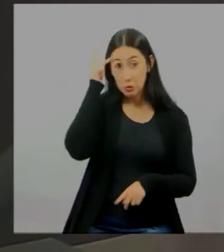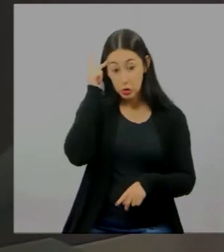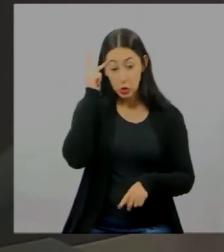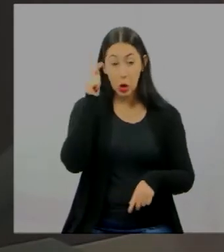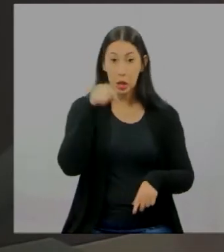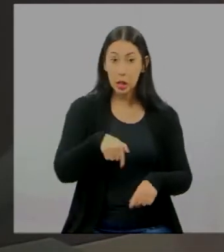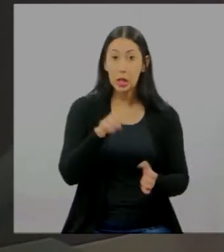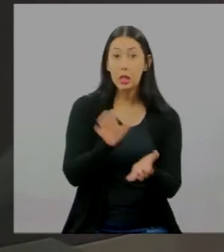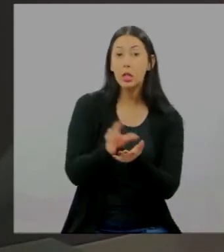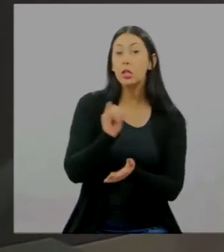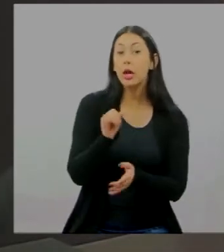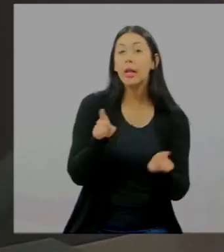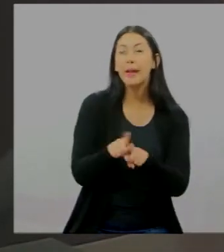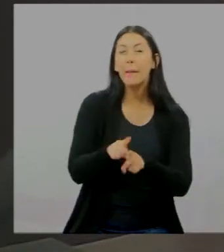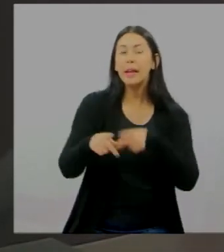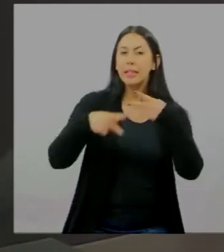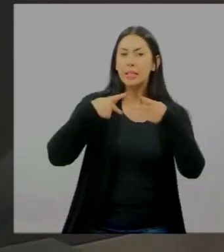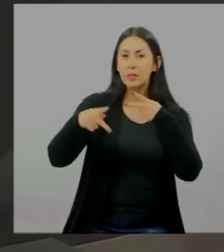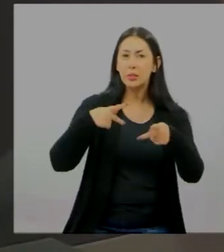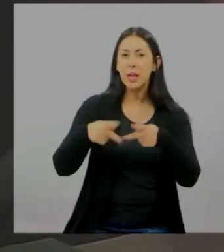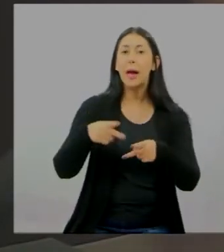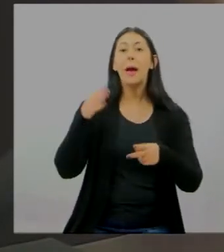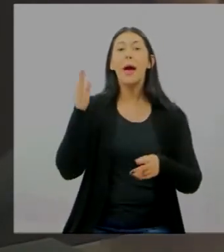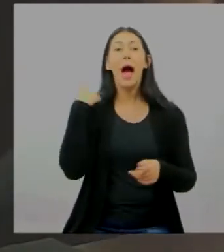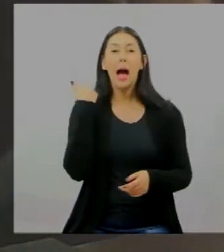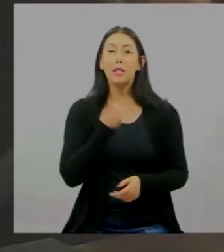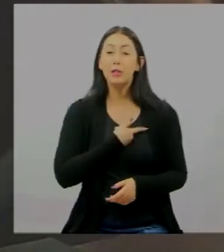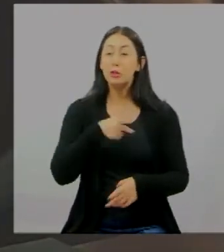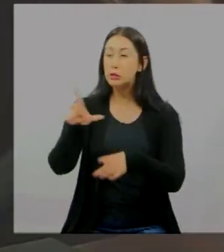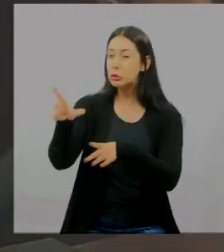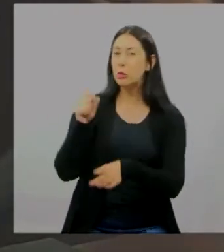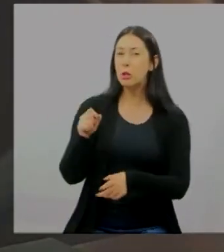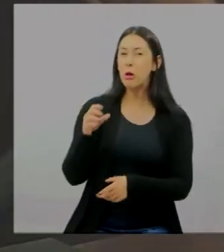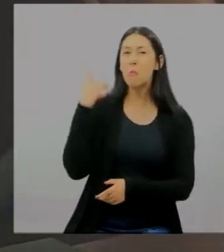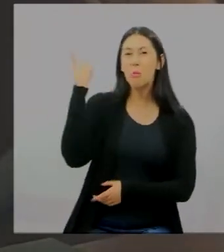nós elegemos uma deputada traidora.